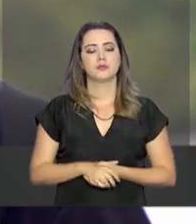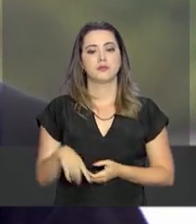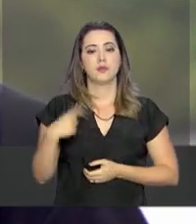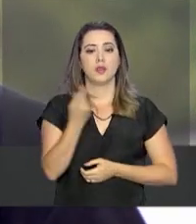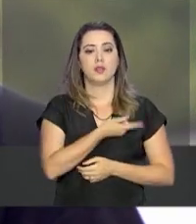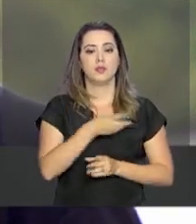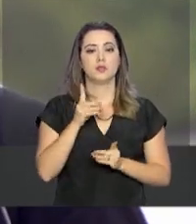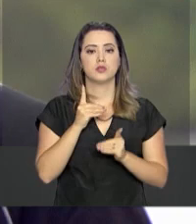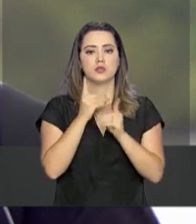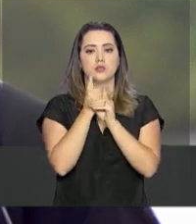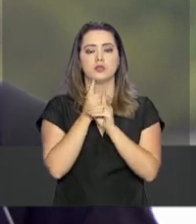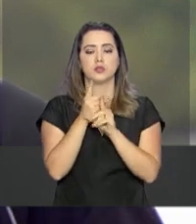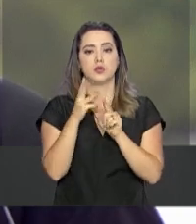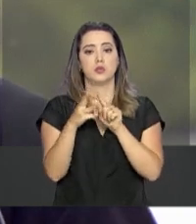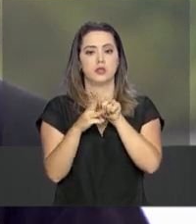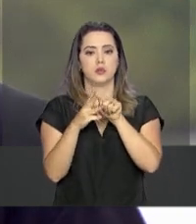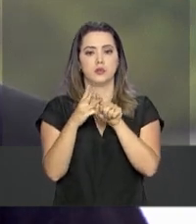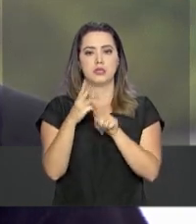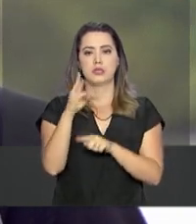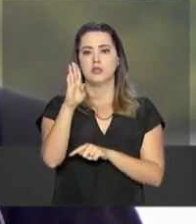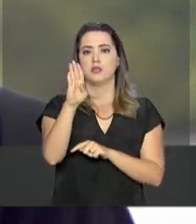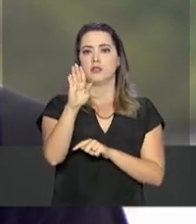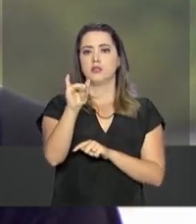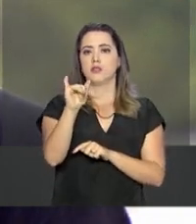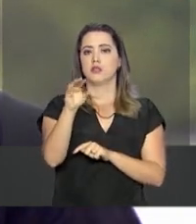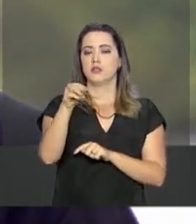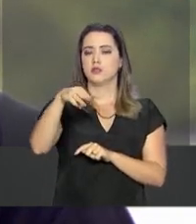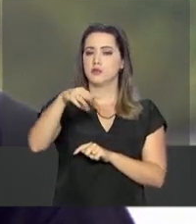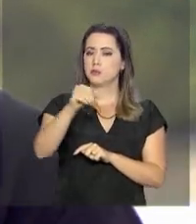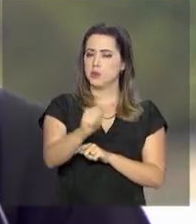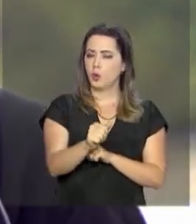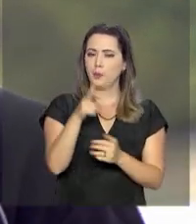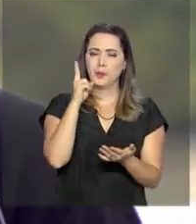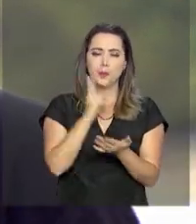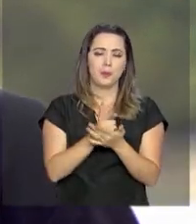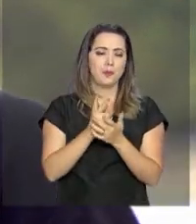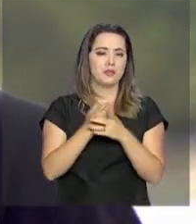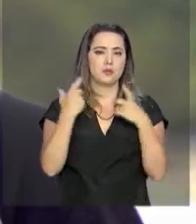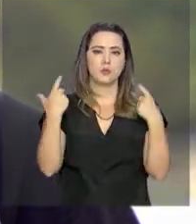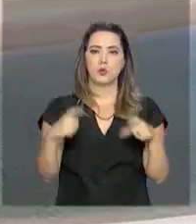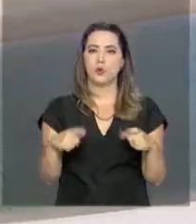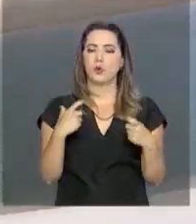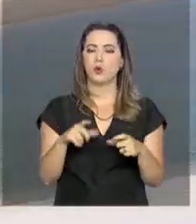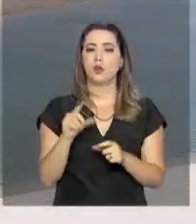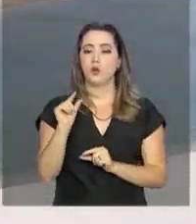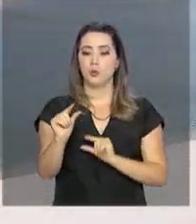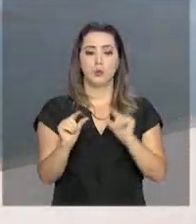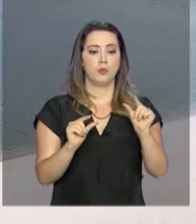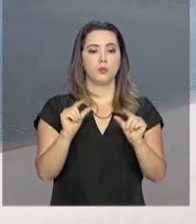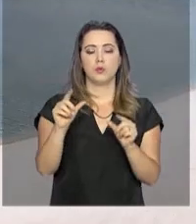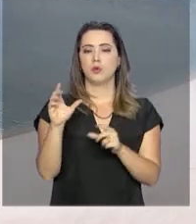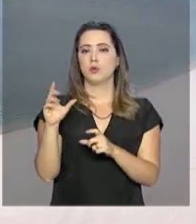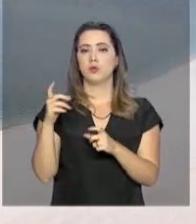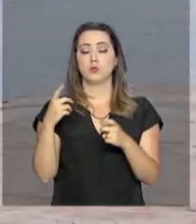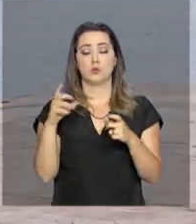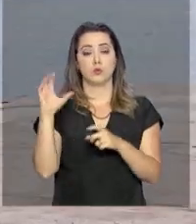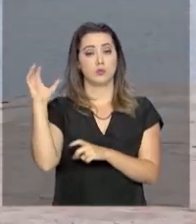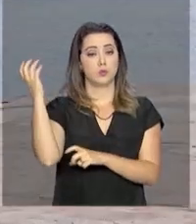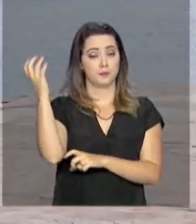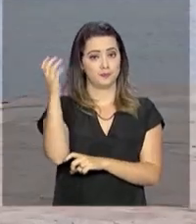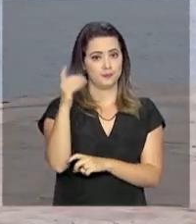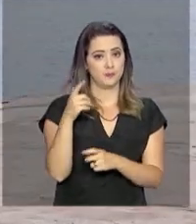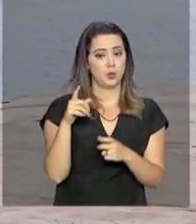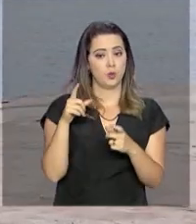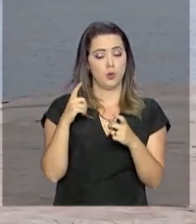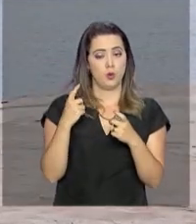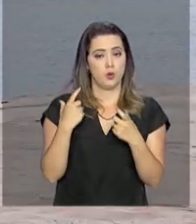essas três biomas né num mesmo local são eventos raros nessa um pouco louca do mundo tem isso e isso